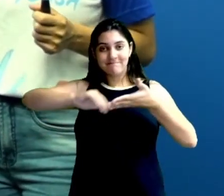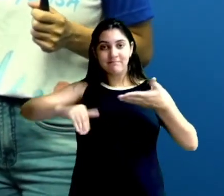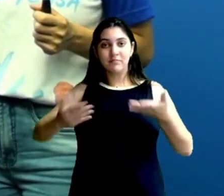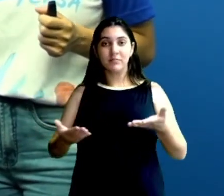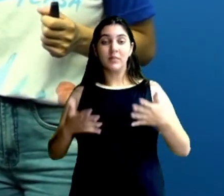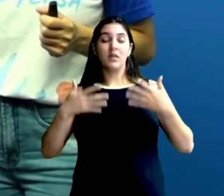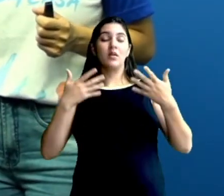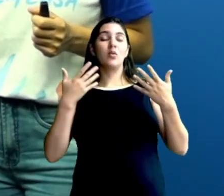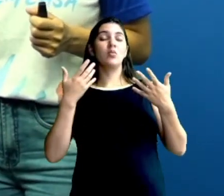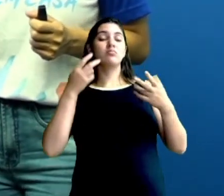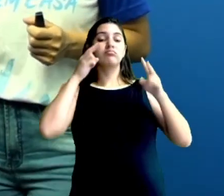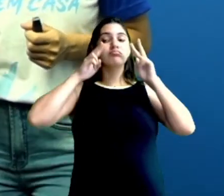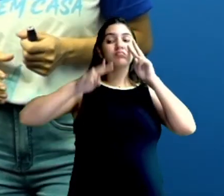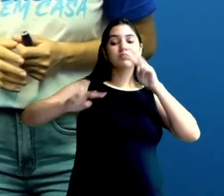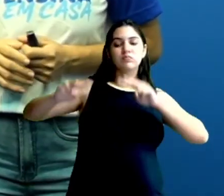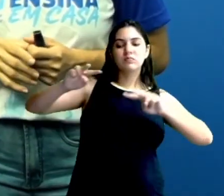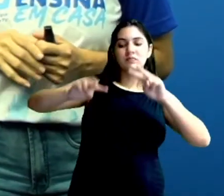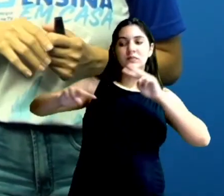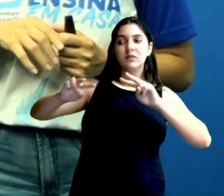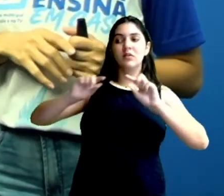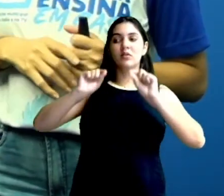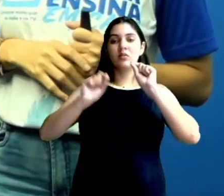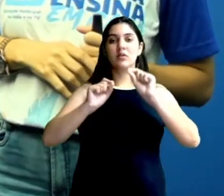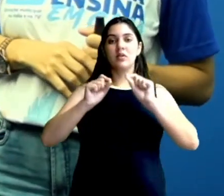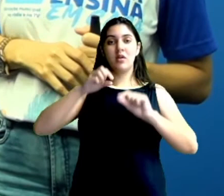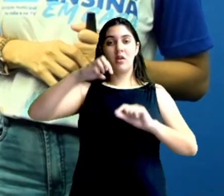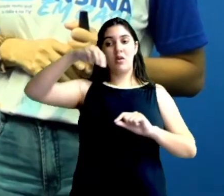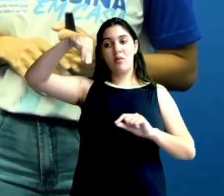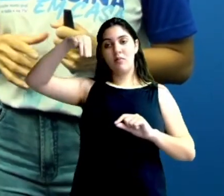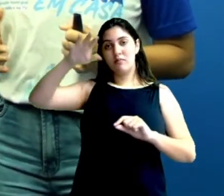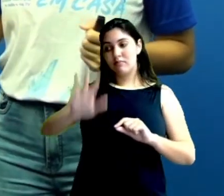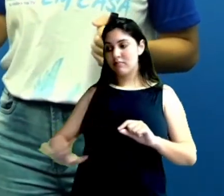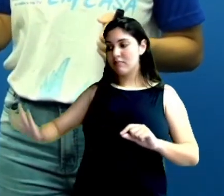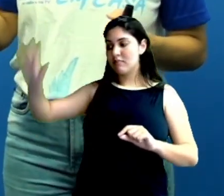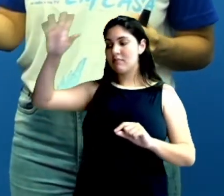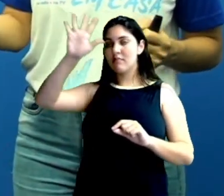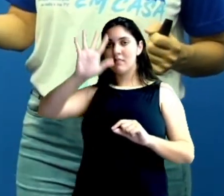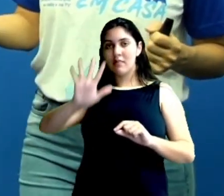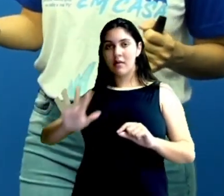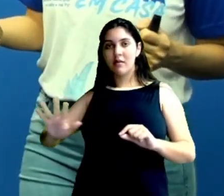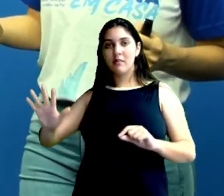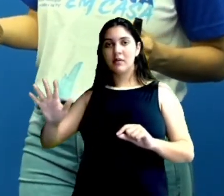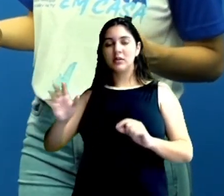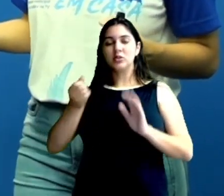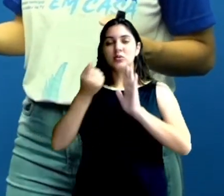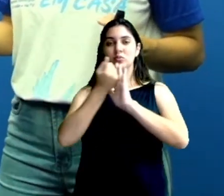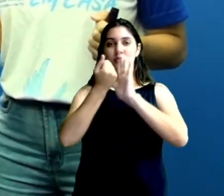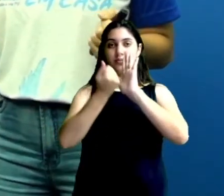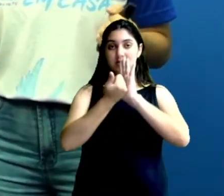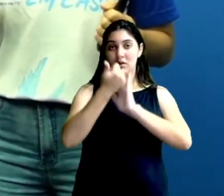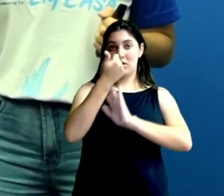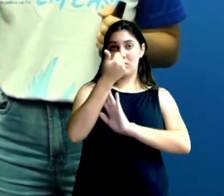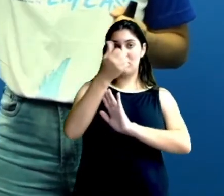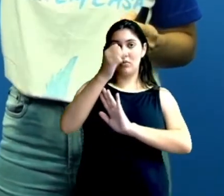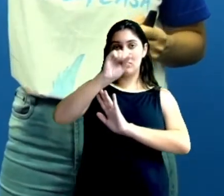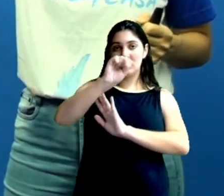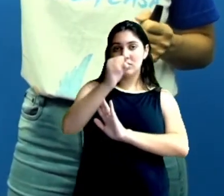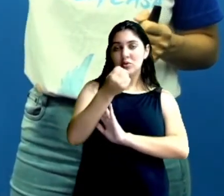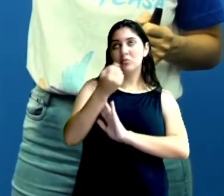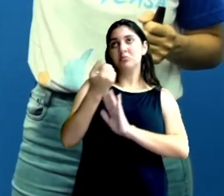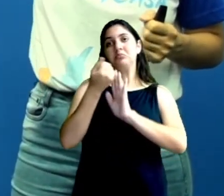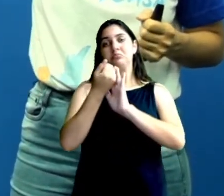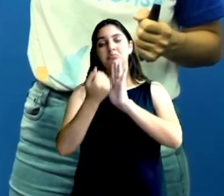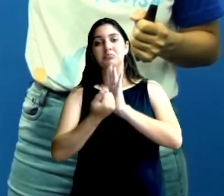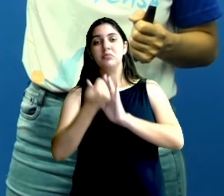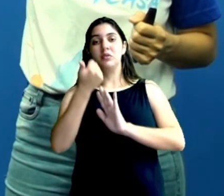Então, quando a gente vai observar um mapa do século XVIII, XVII,